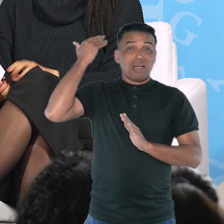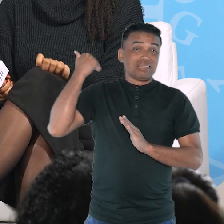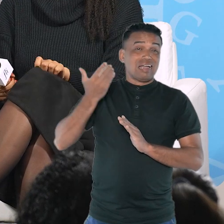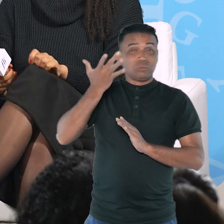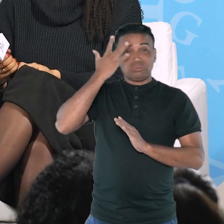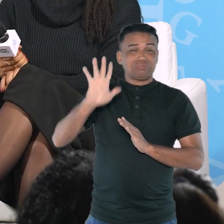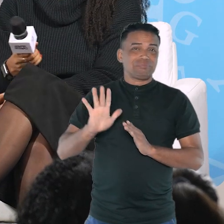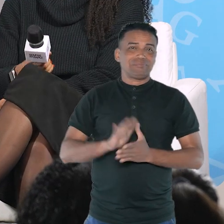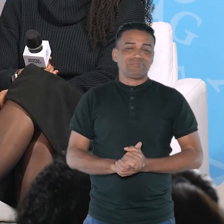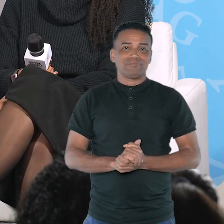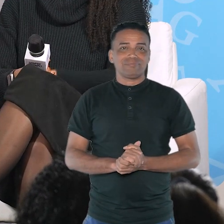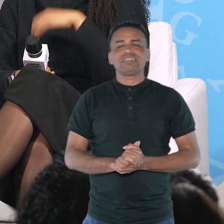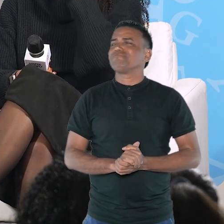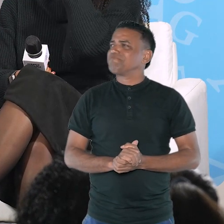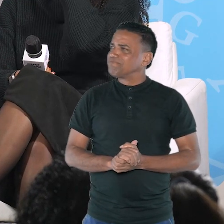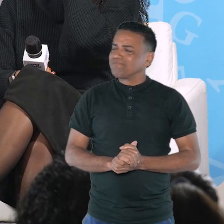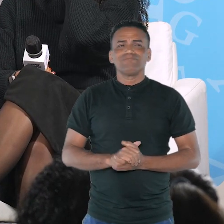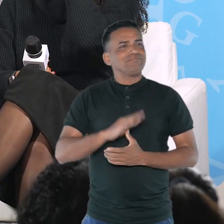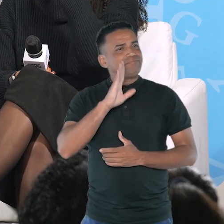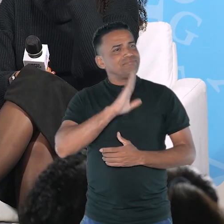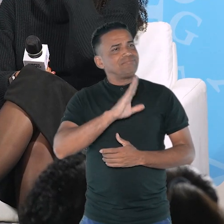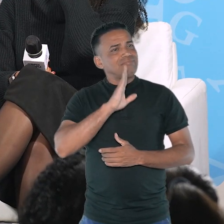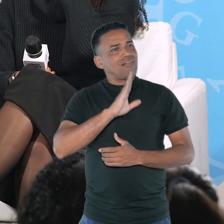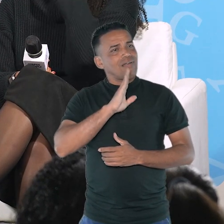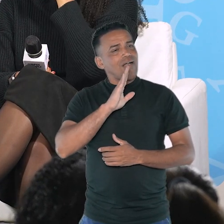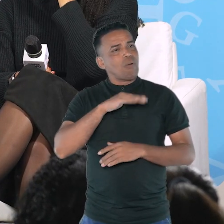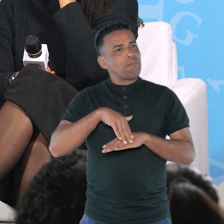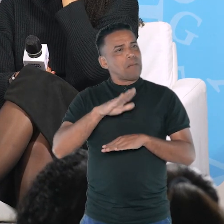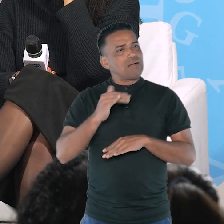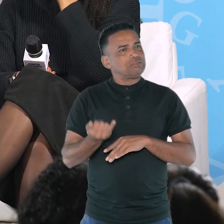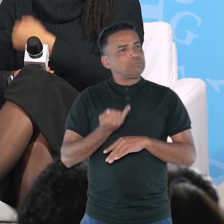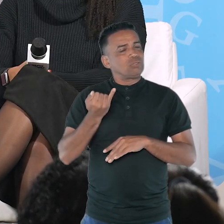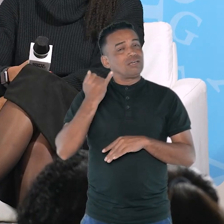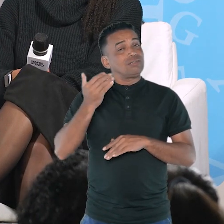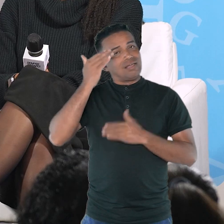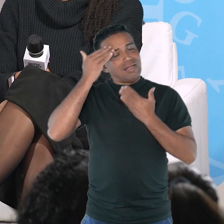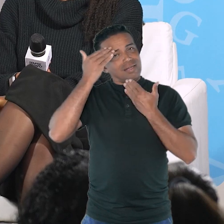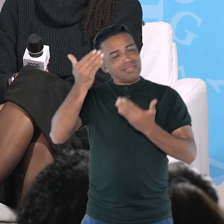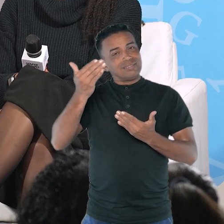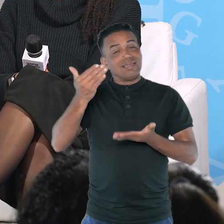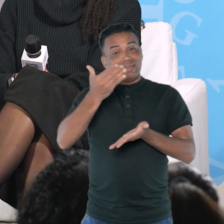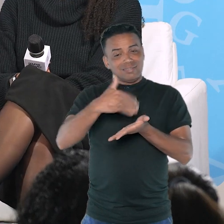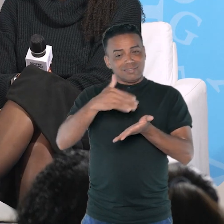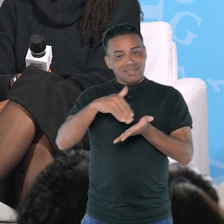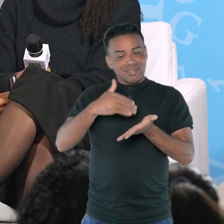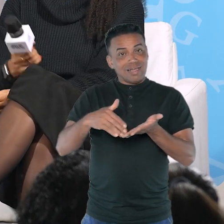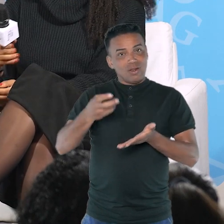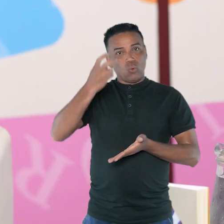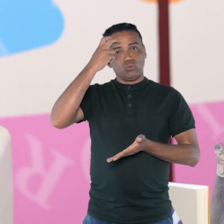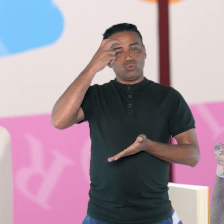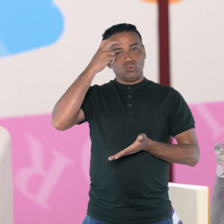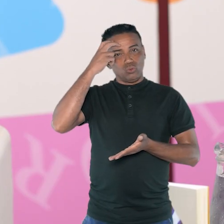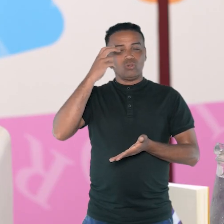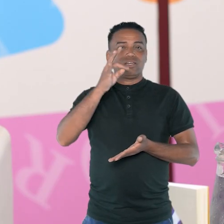Muito legal, né? Muito importante. Agradecer a presença do secretário de Cultura, Tiago de Deus, vereador